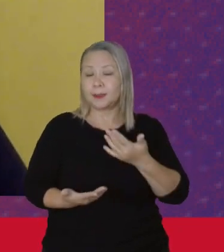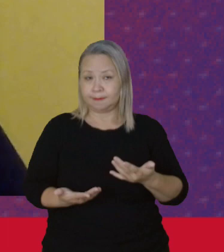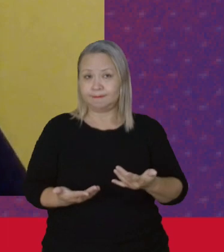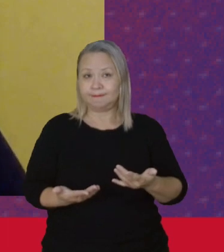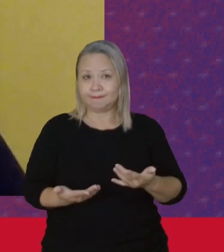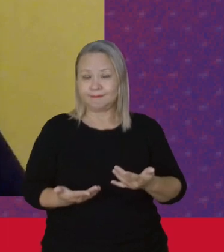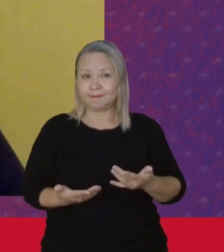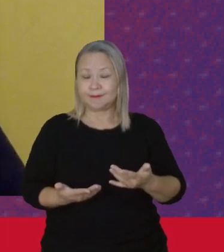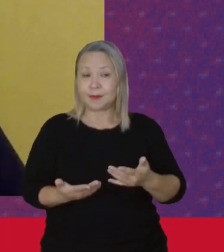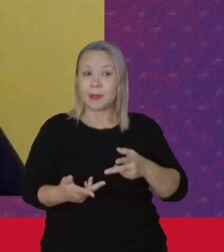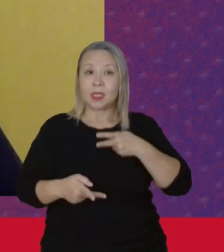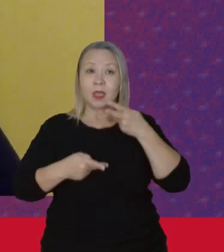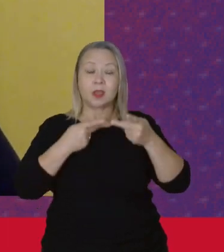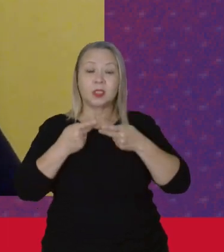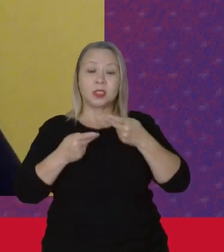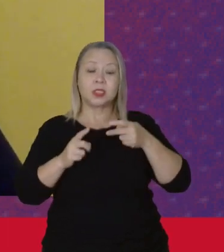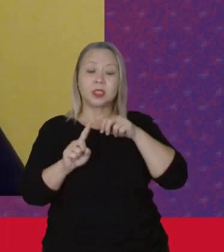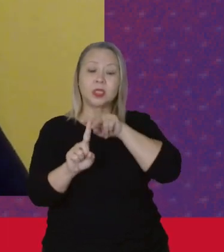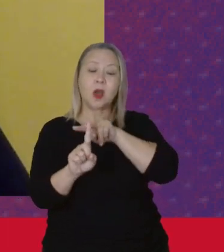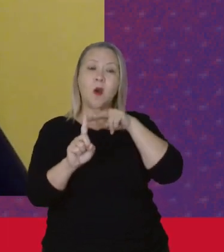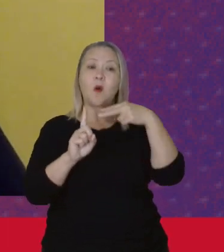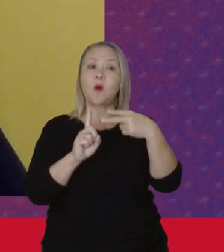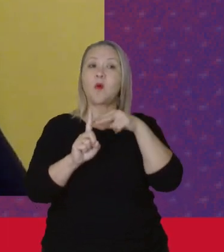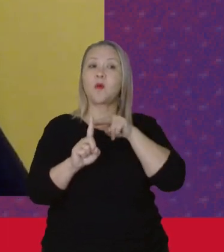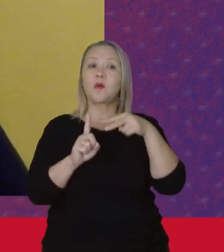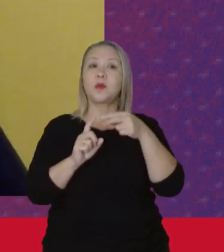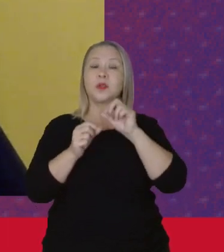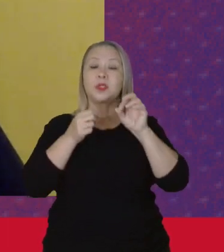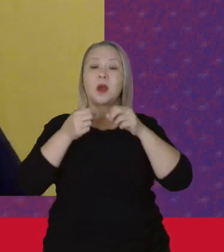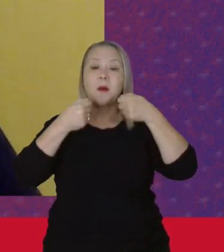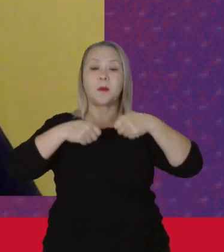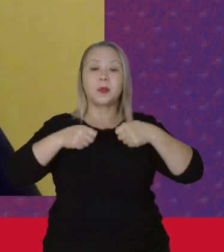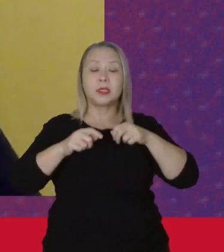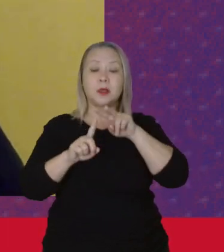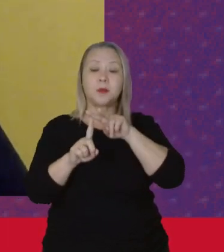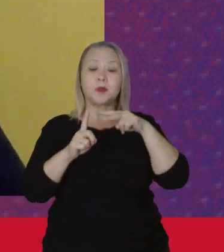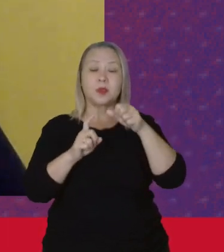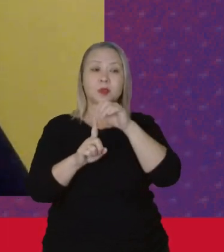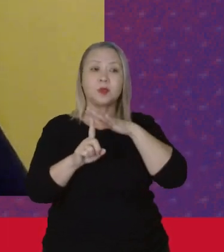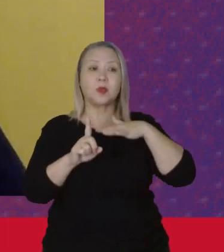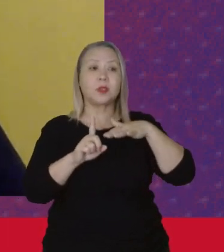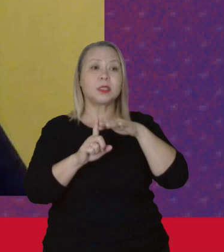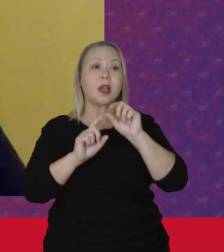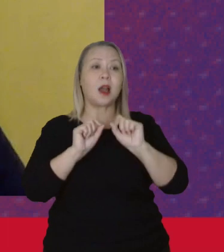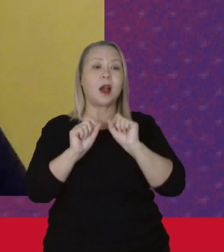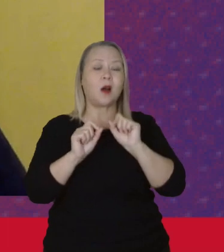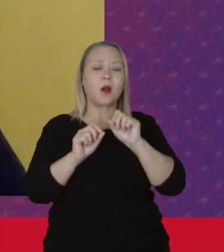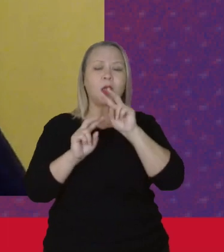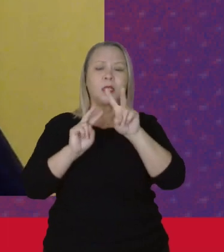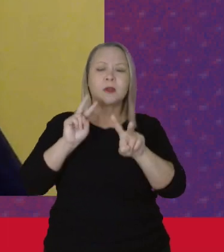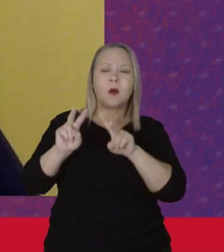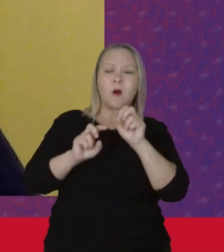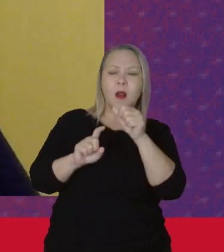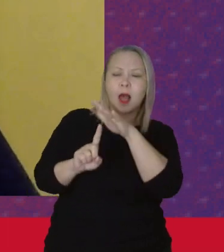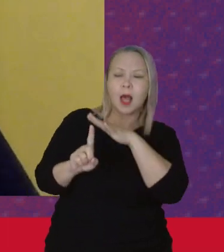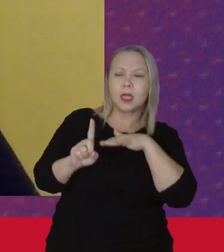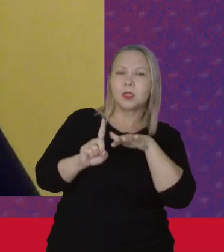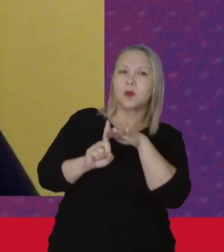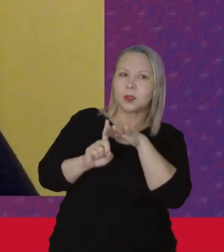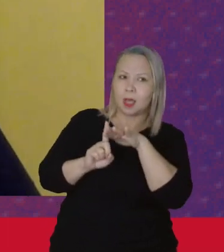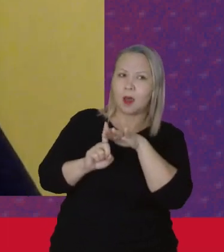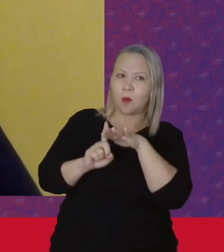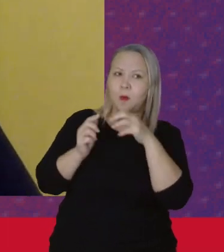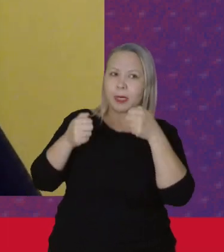como eu disse, numa perspectiva, ela tem que ter uma perspectiva social, uma perspectiva de olhar social. Então,